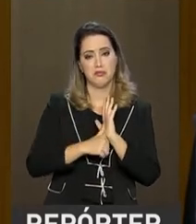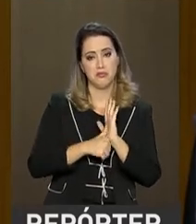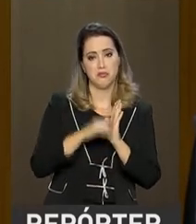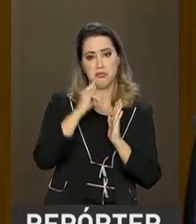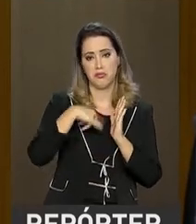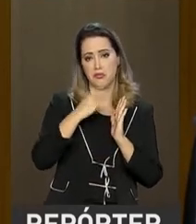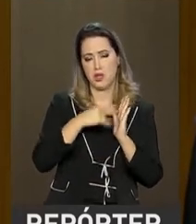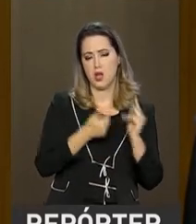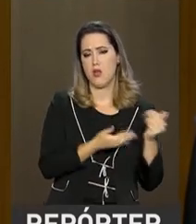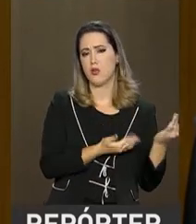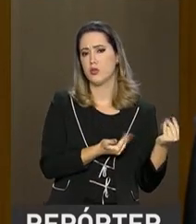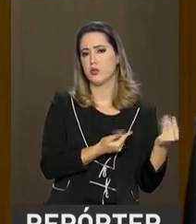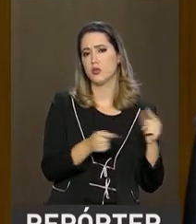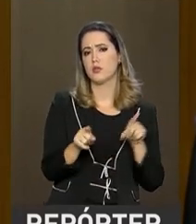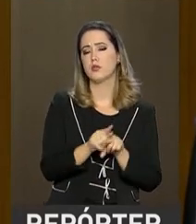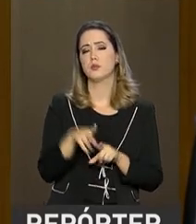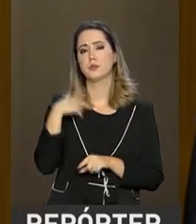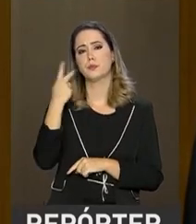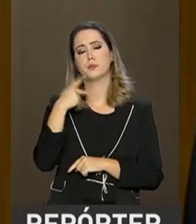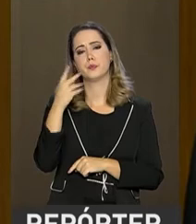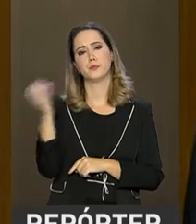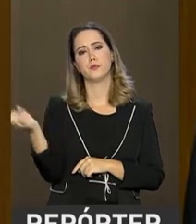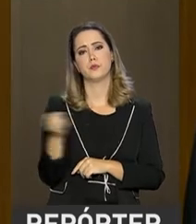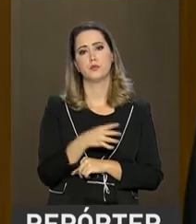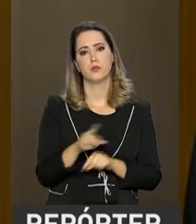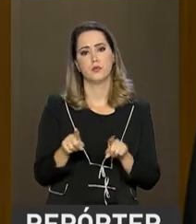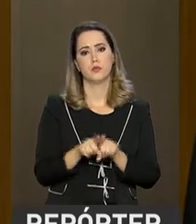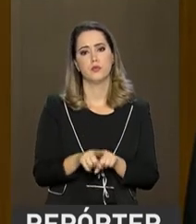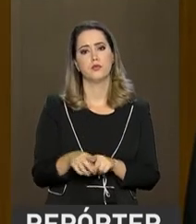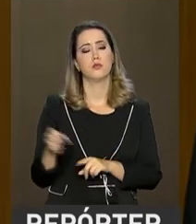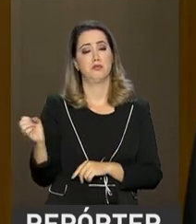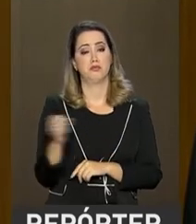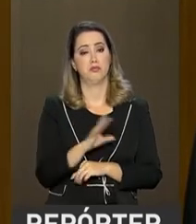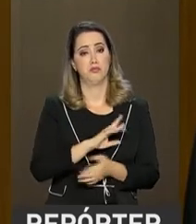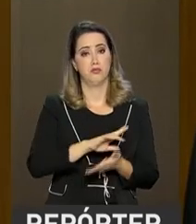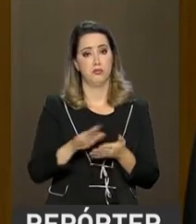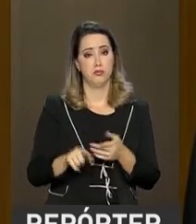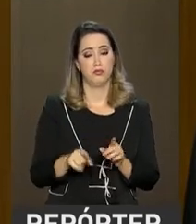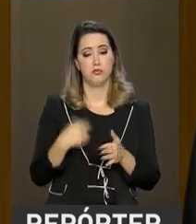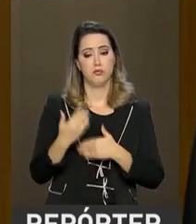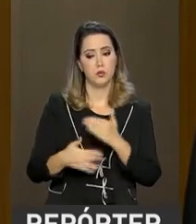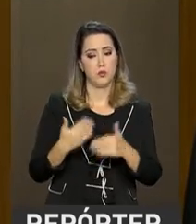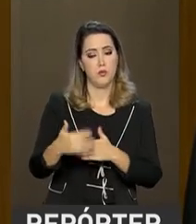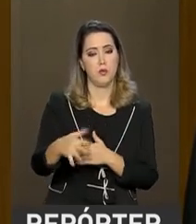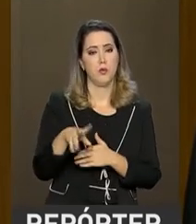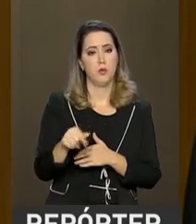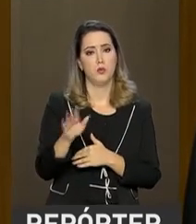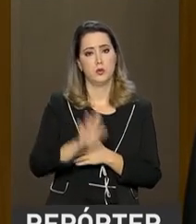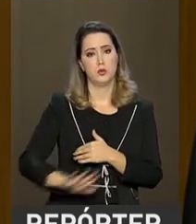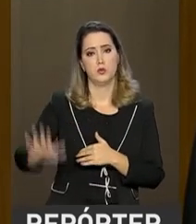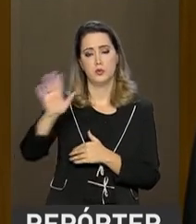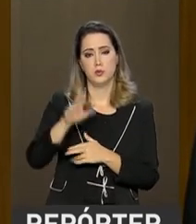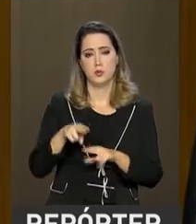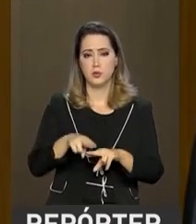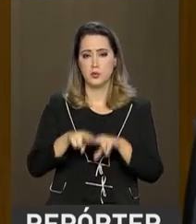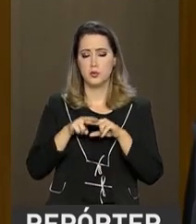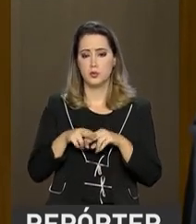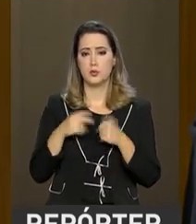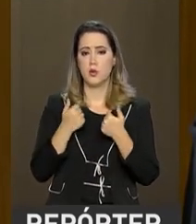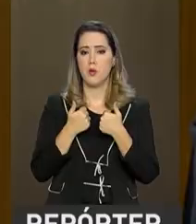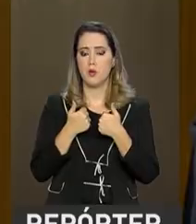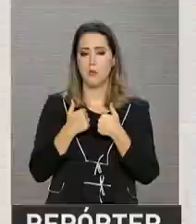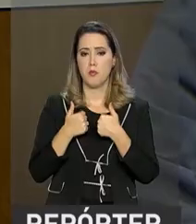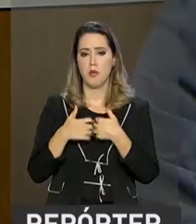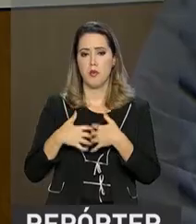é um bom é uma política pública nova inovadora que se estende por todo o país através da caravana do